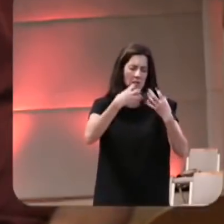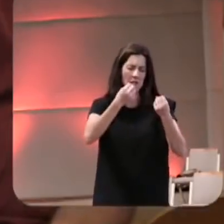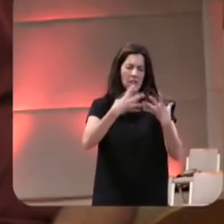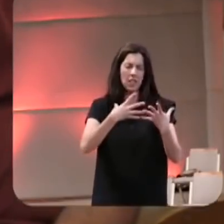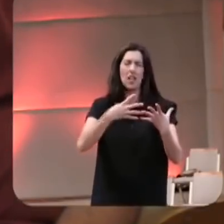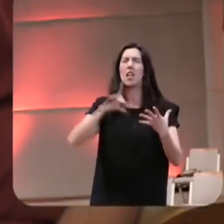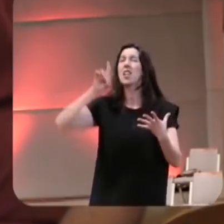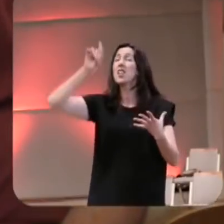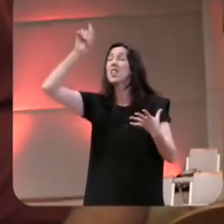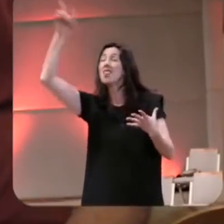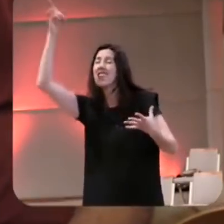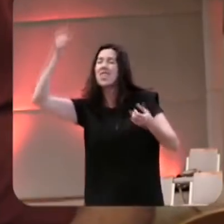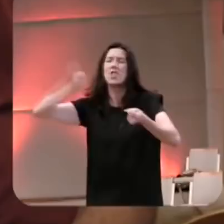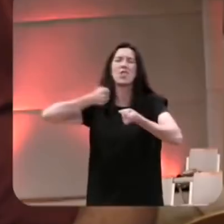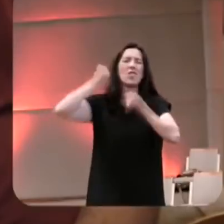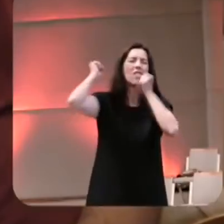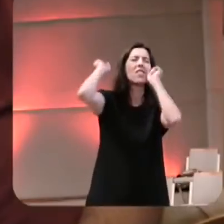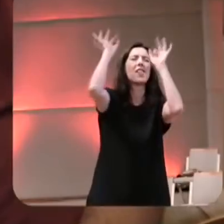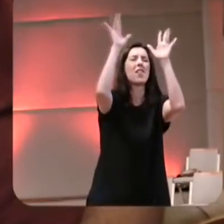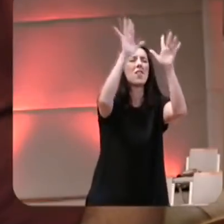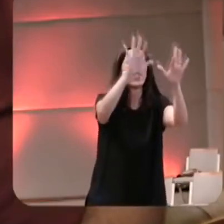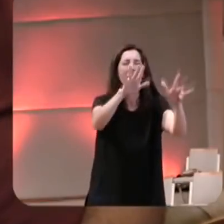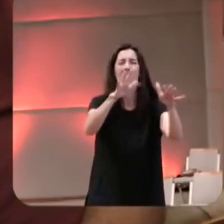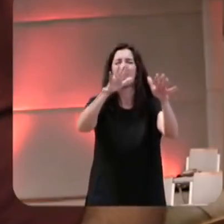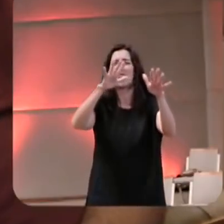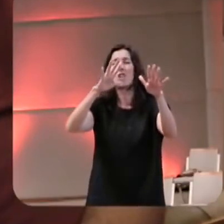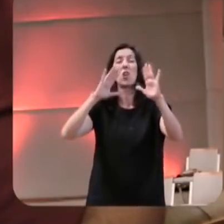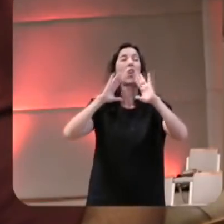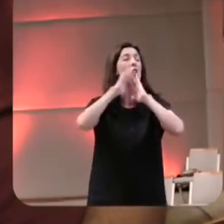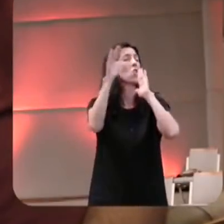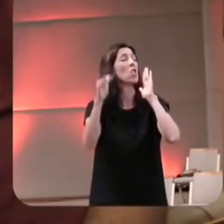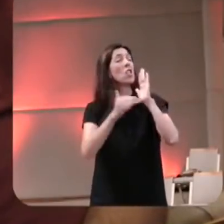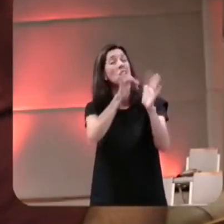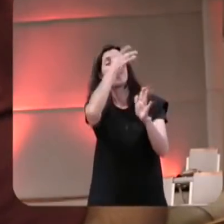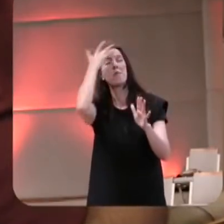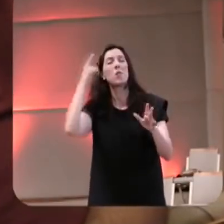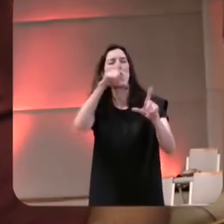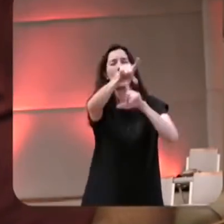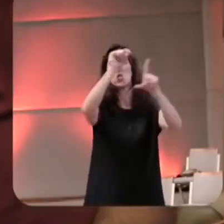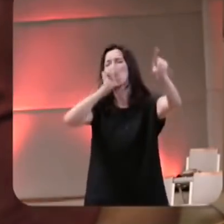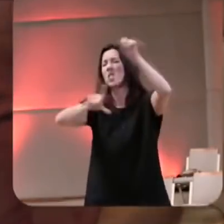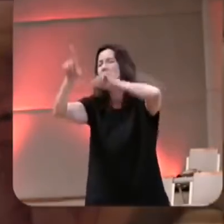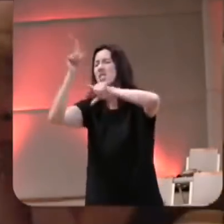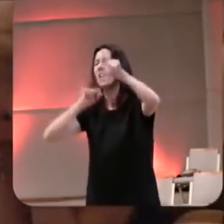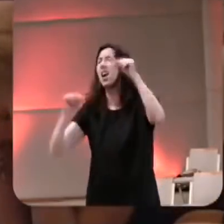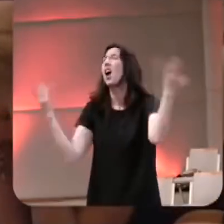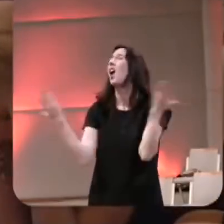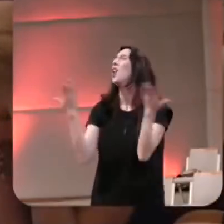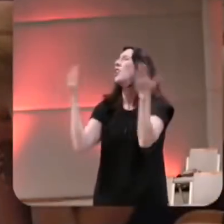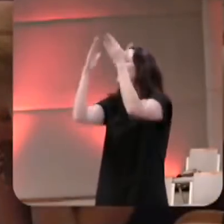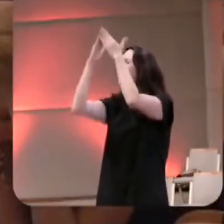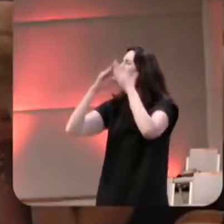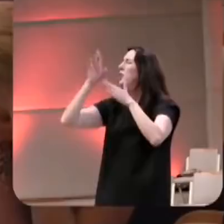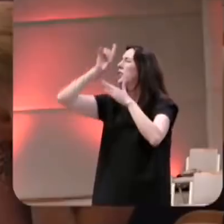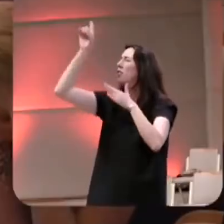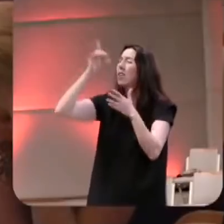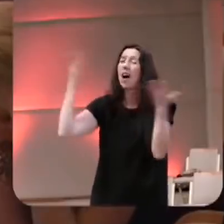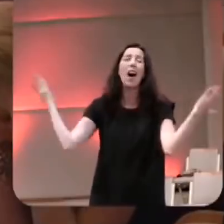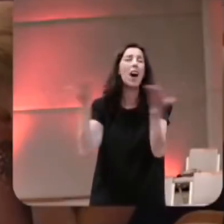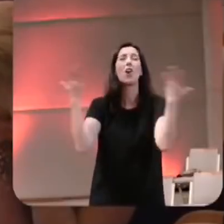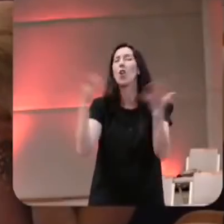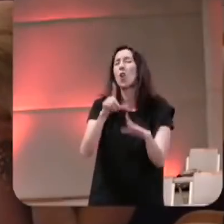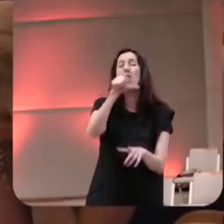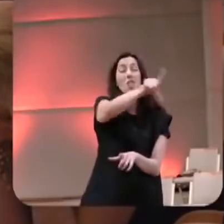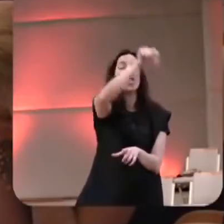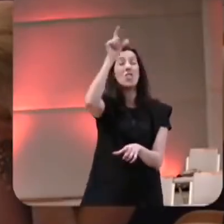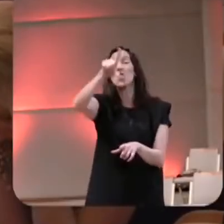que lança, joga com força os obreiros para a tua Seara. Então eu quero te pedir, Senhor, agora